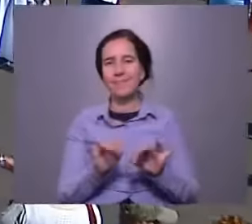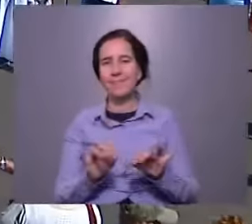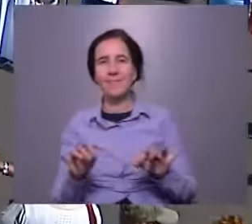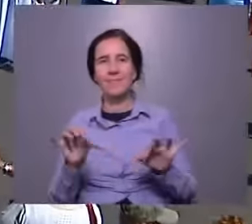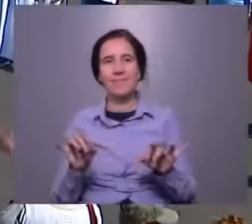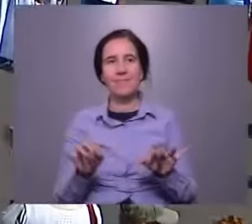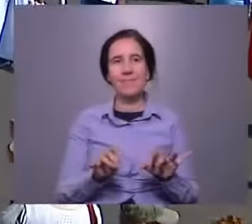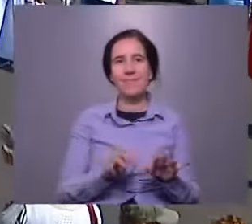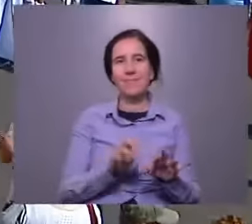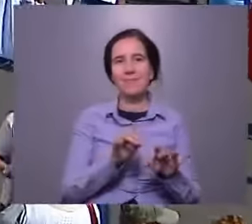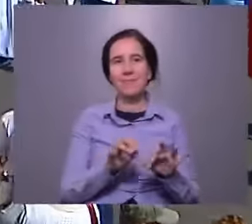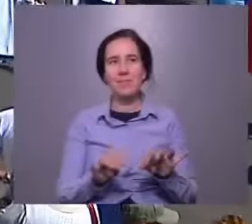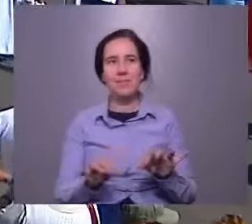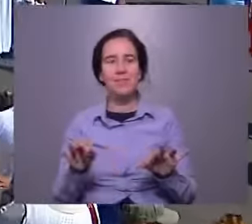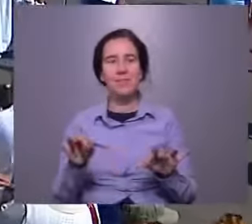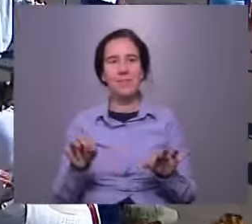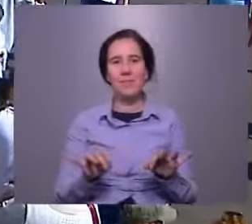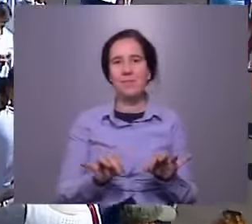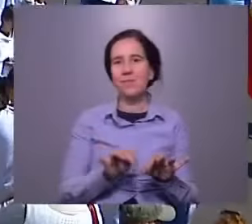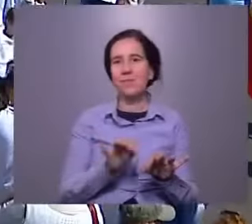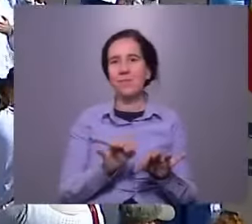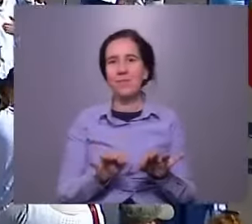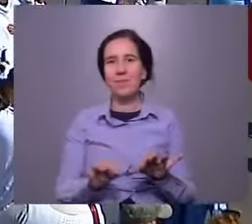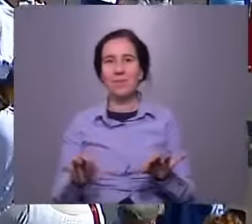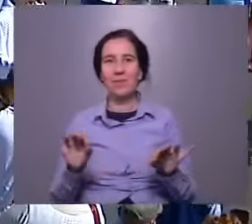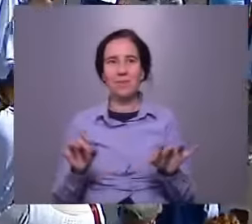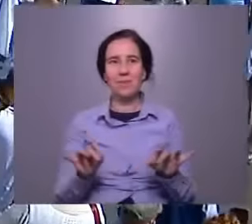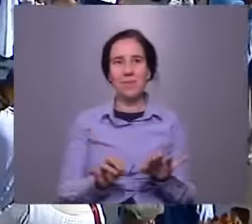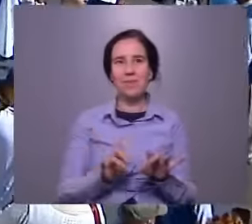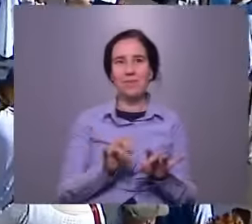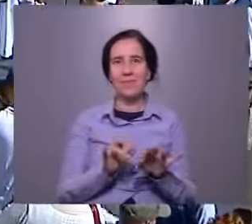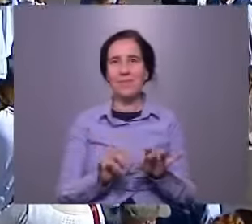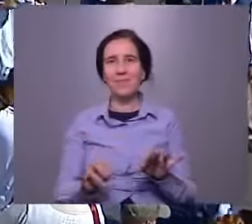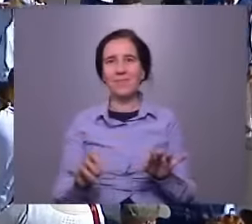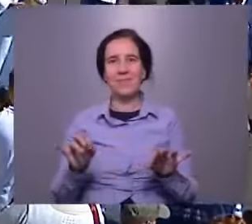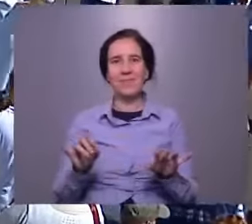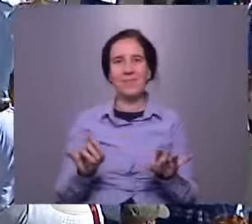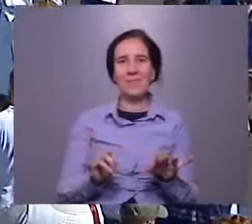seu Filho e cantamos Ave, Ave Maria.